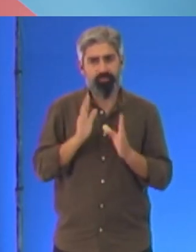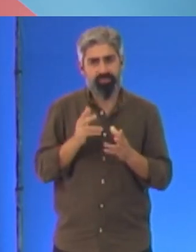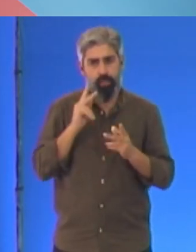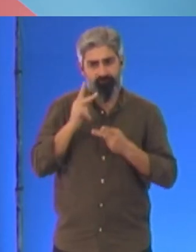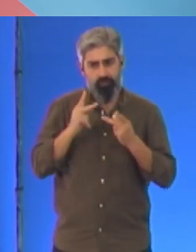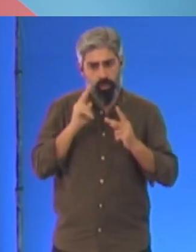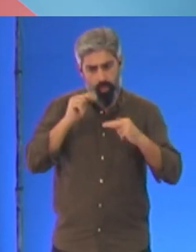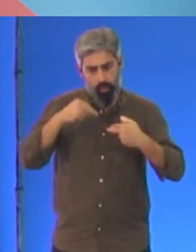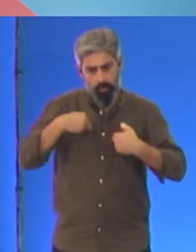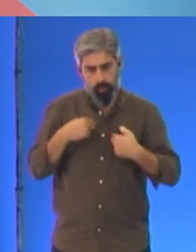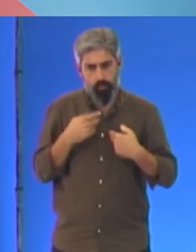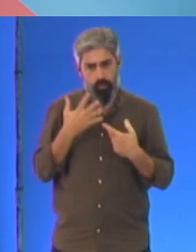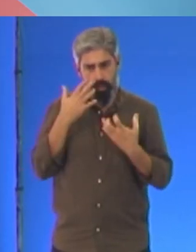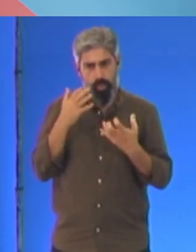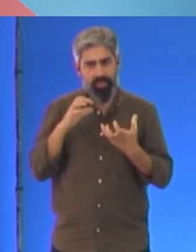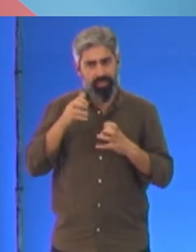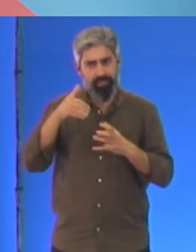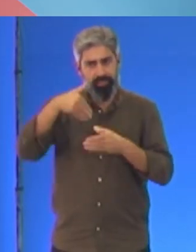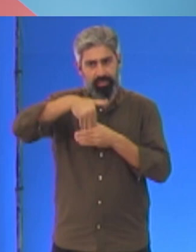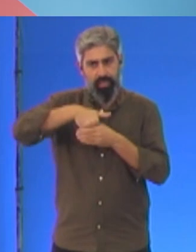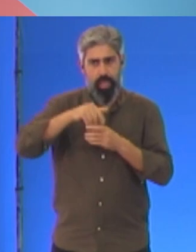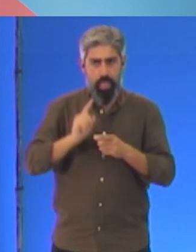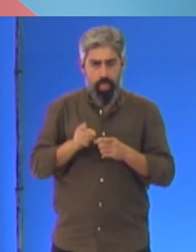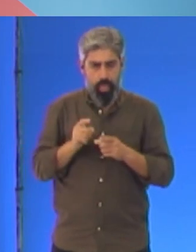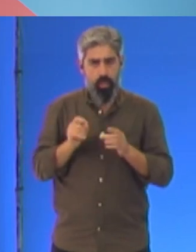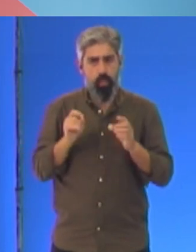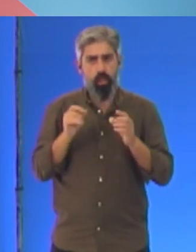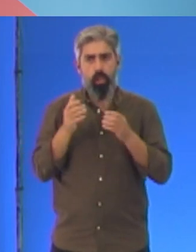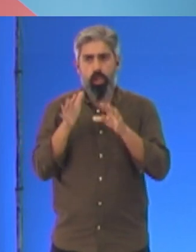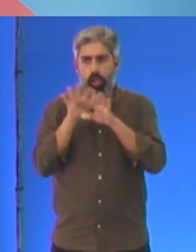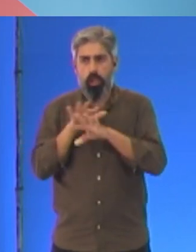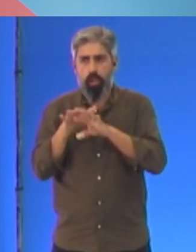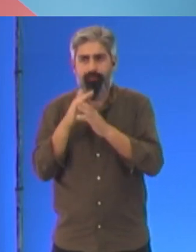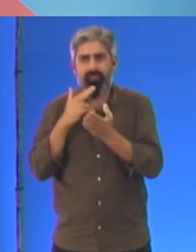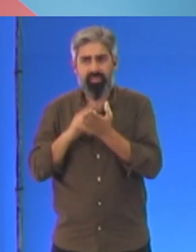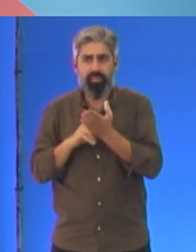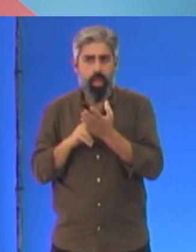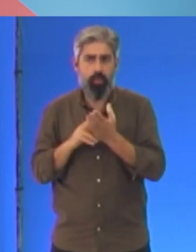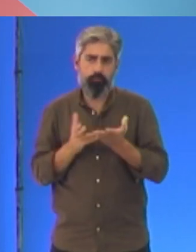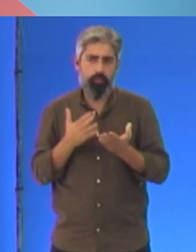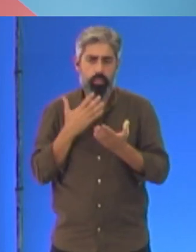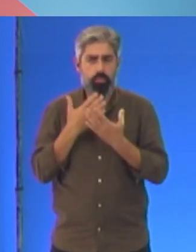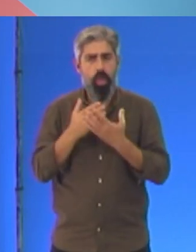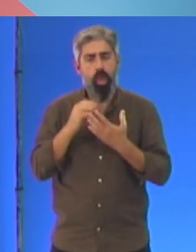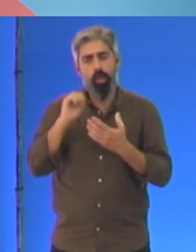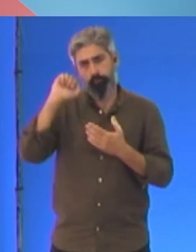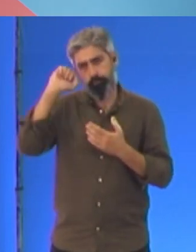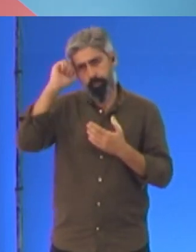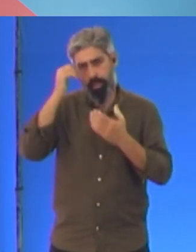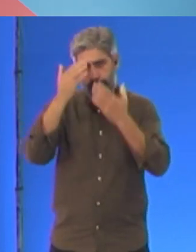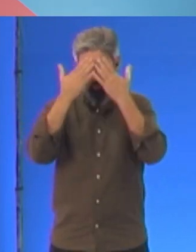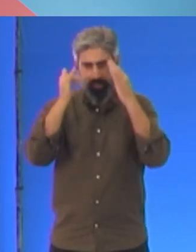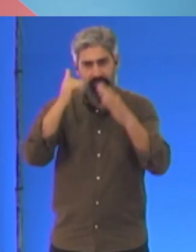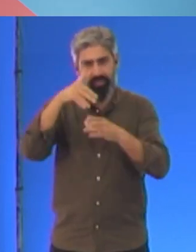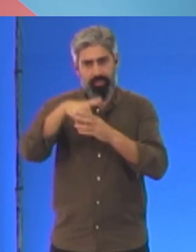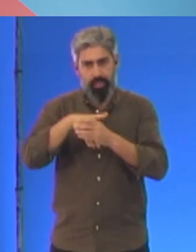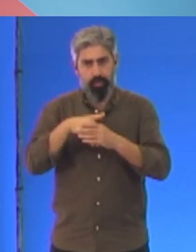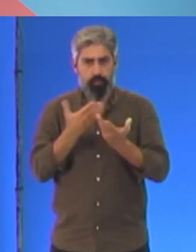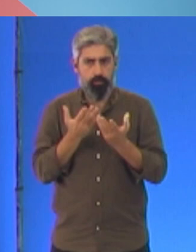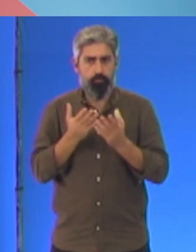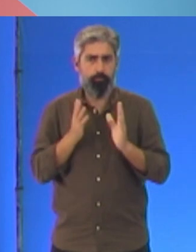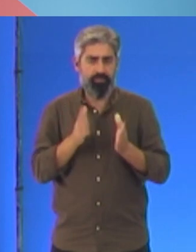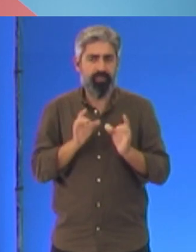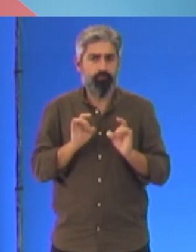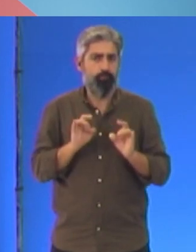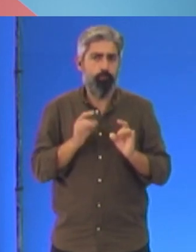os mais evidentes finais de crise esconder a verdade e com isso degradar a democracia interna e evitar mudar de rumo